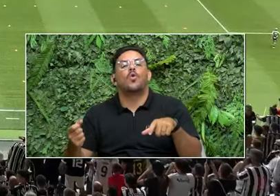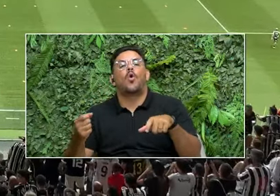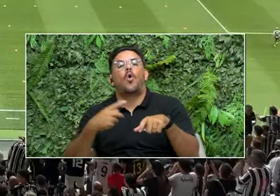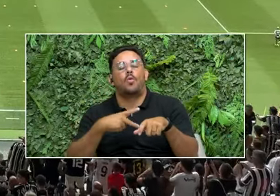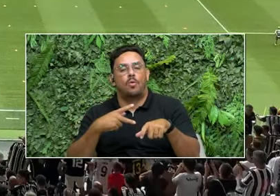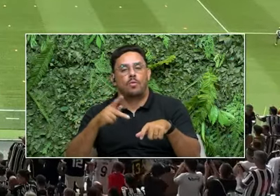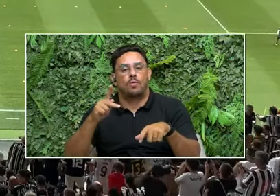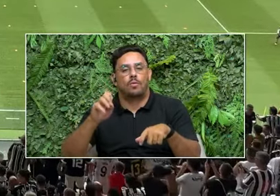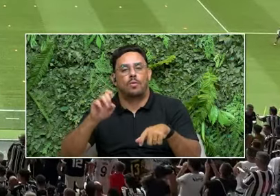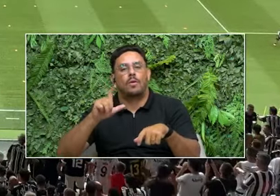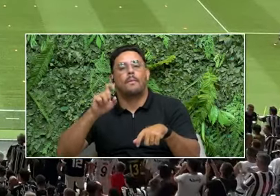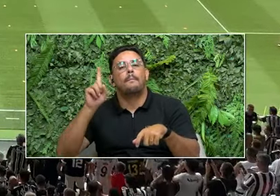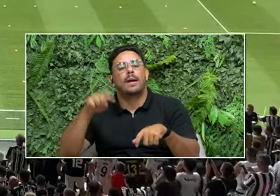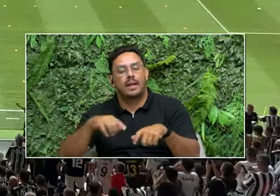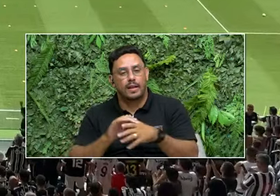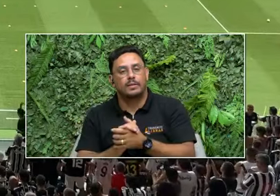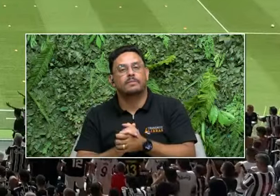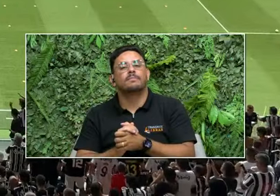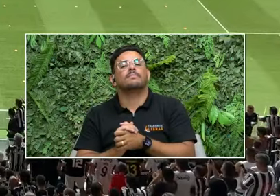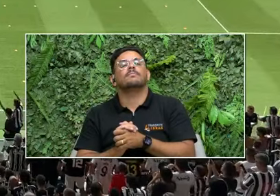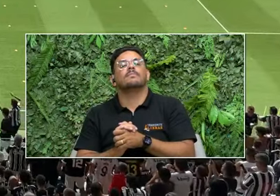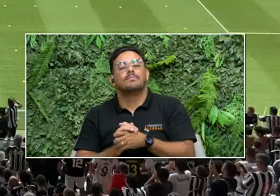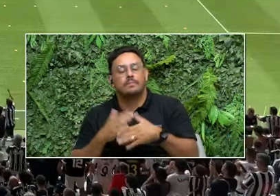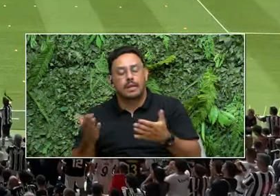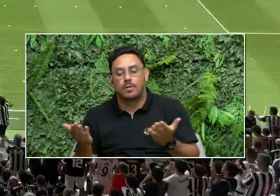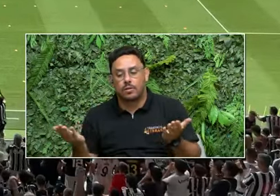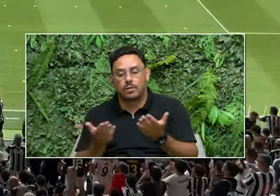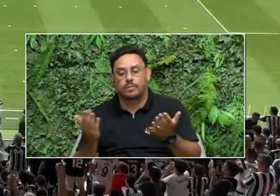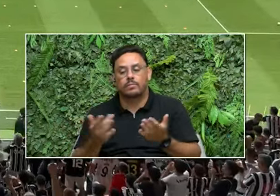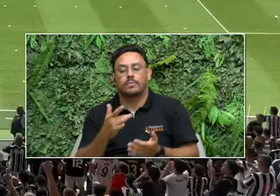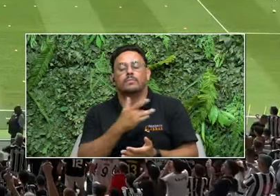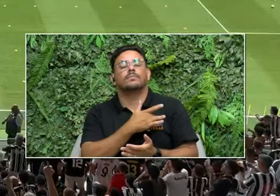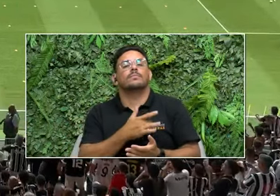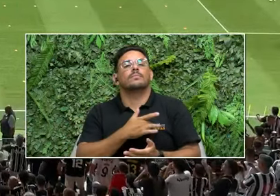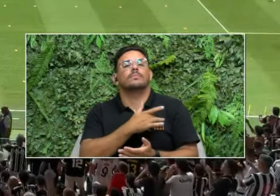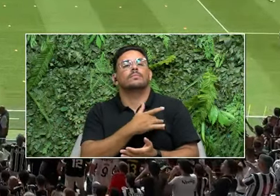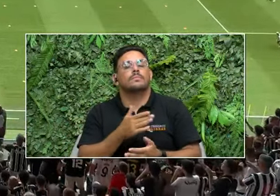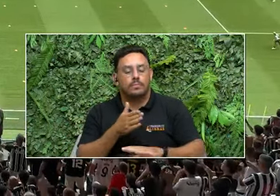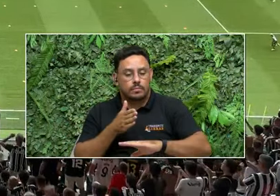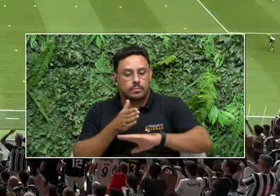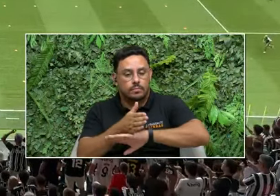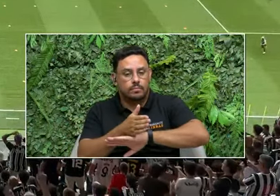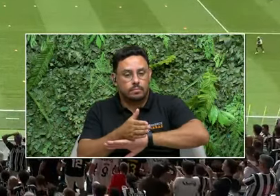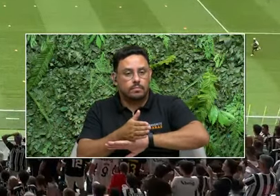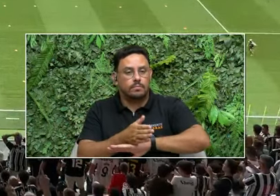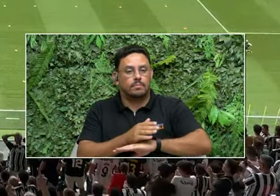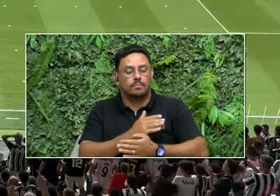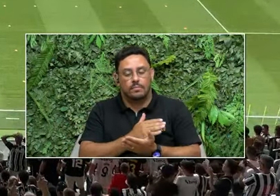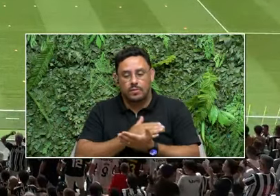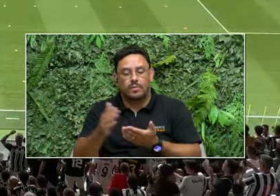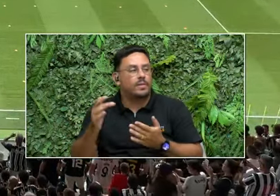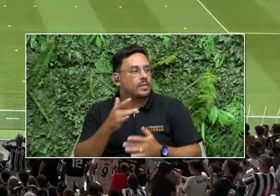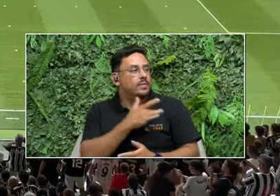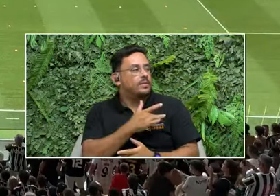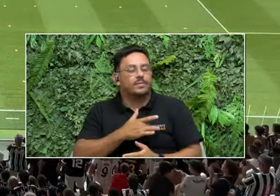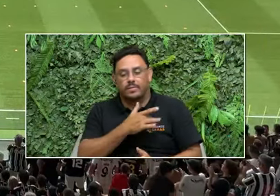Pelé na ravari né Tipo isso e nesse momento o Cruzeiro em campo seu Bob Faria sbora